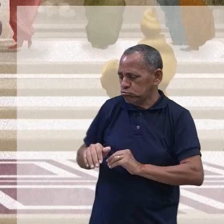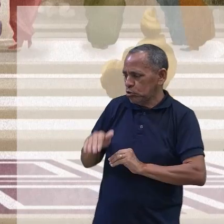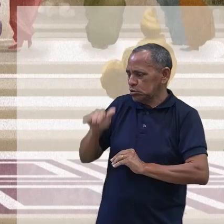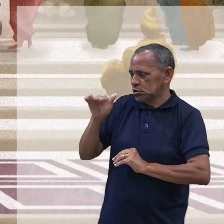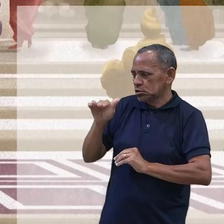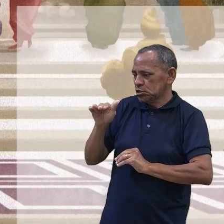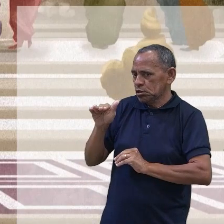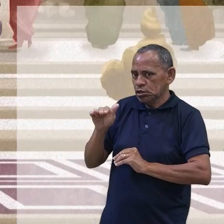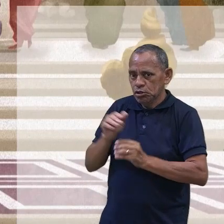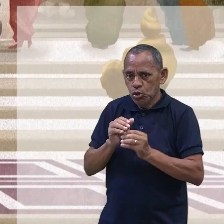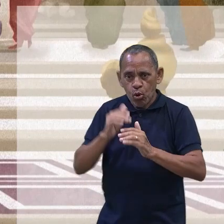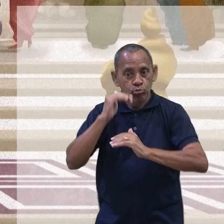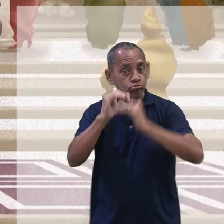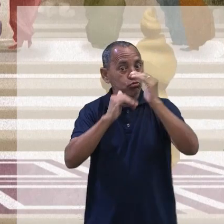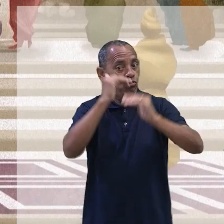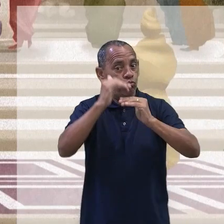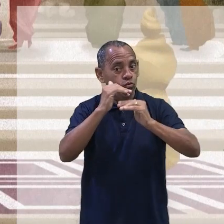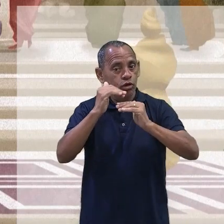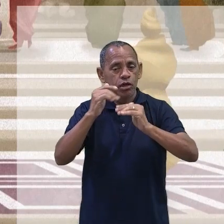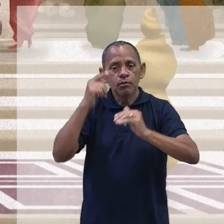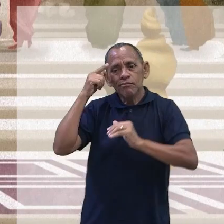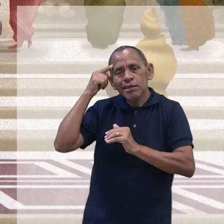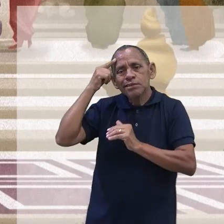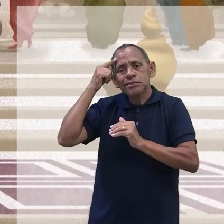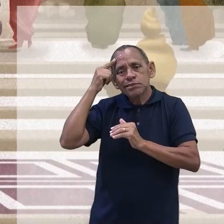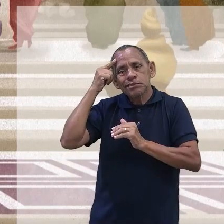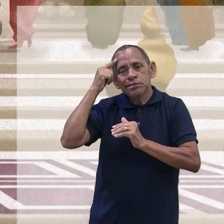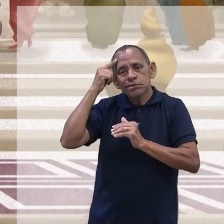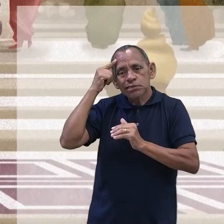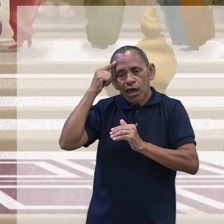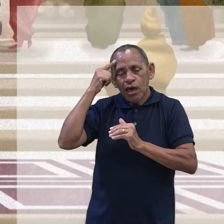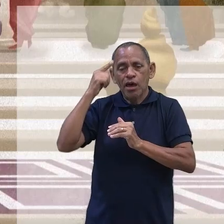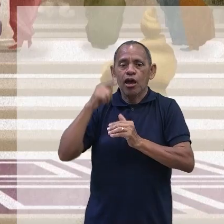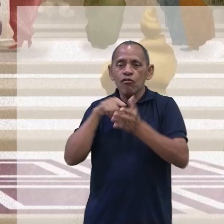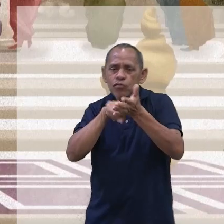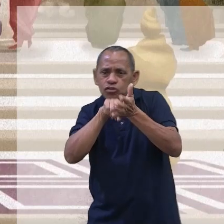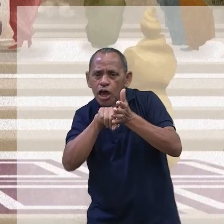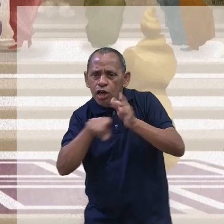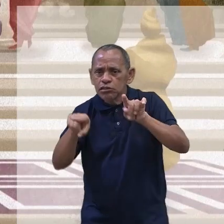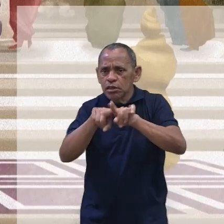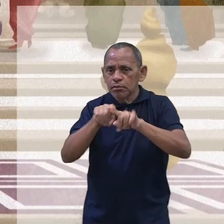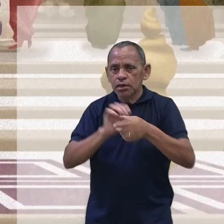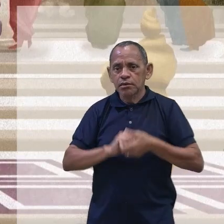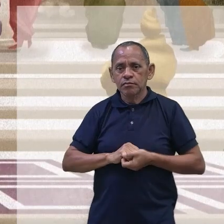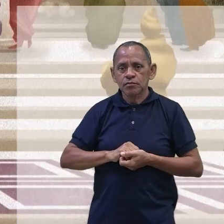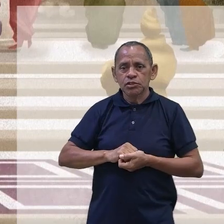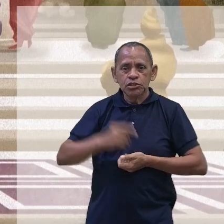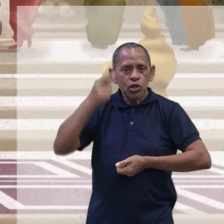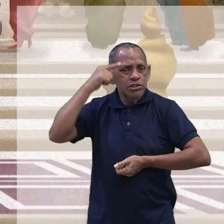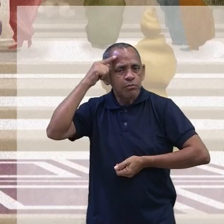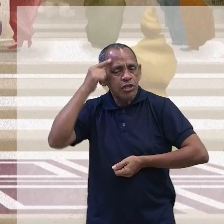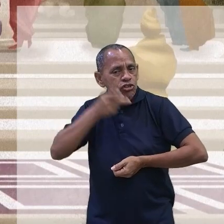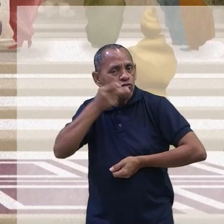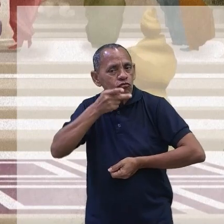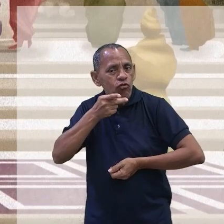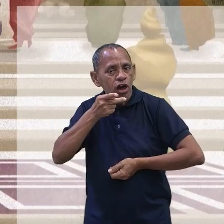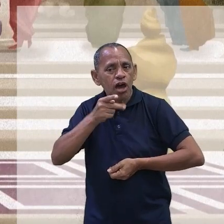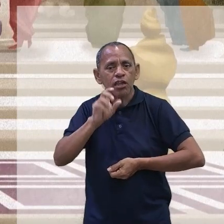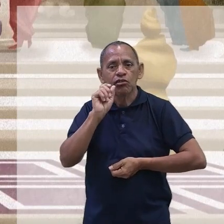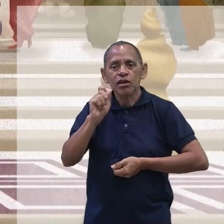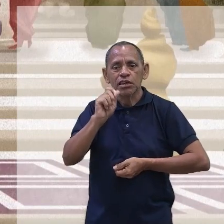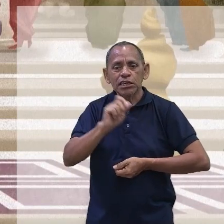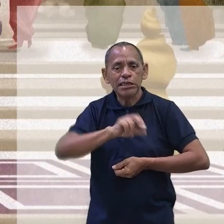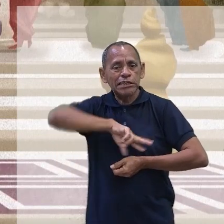pois te vedo a pensá-lo e exprimi-lo? Não se pensa ou fala do que não